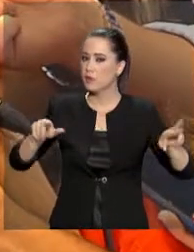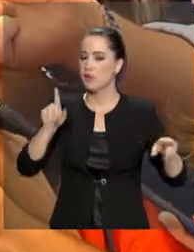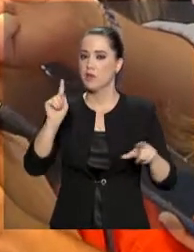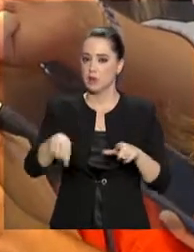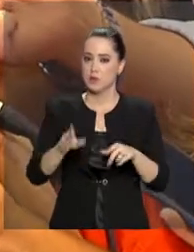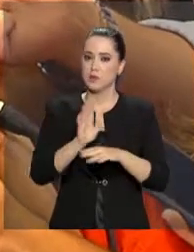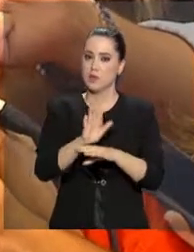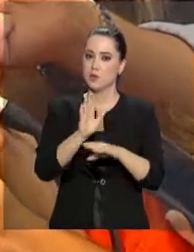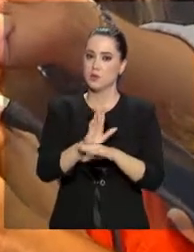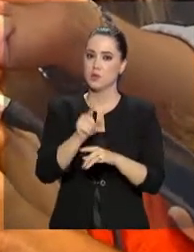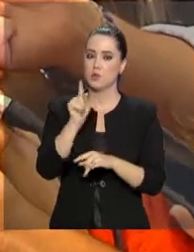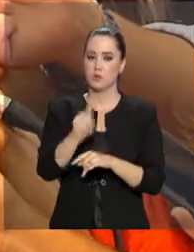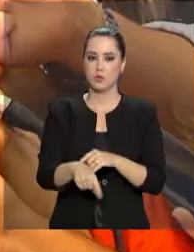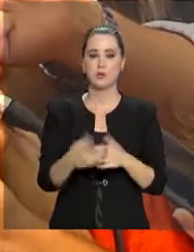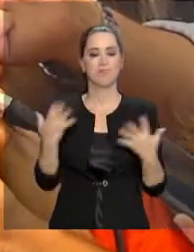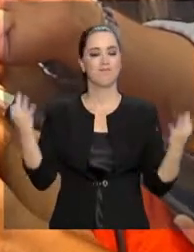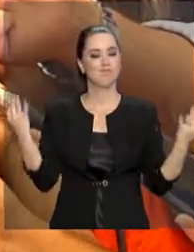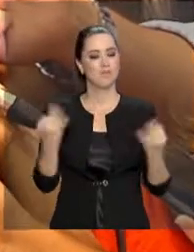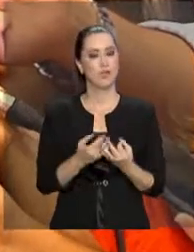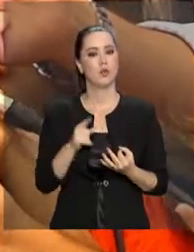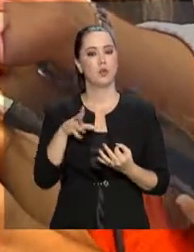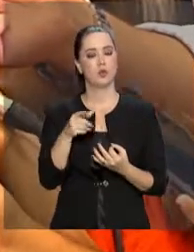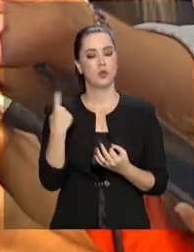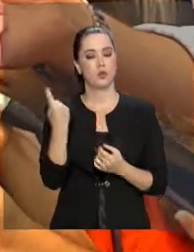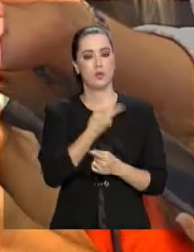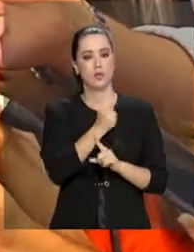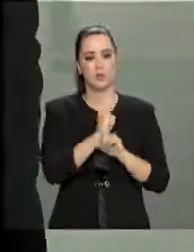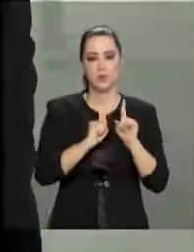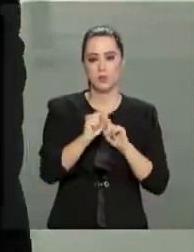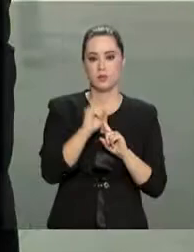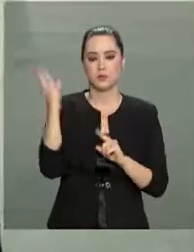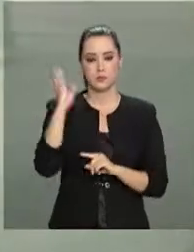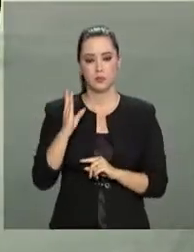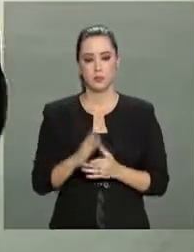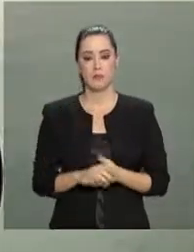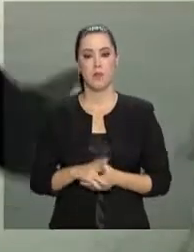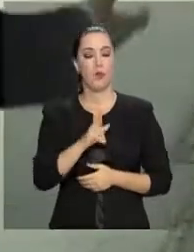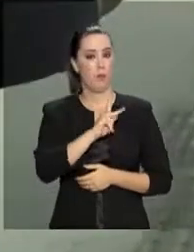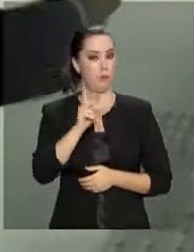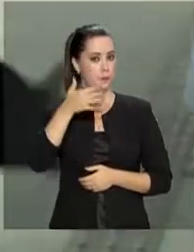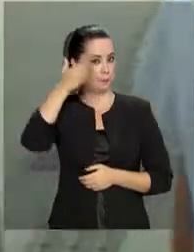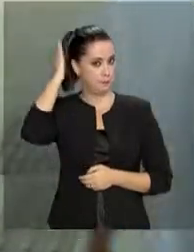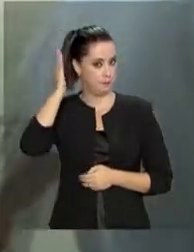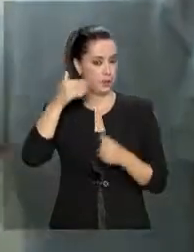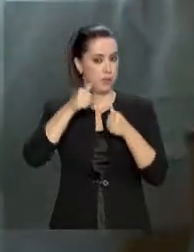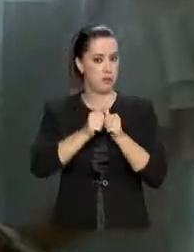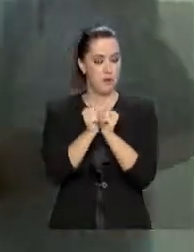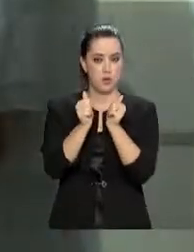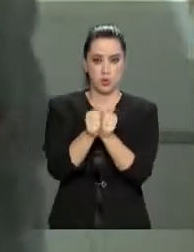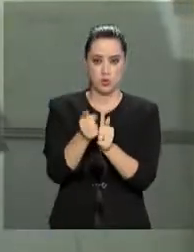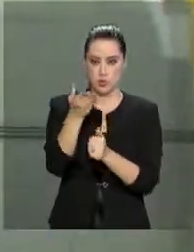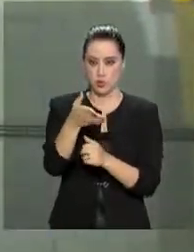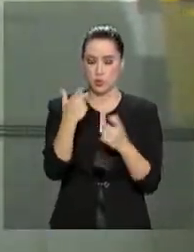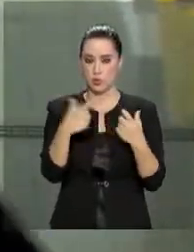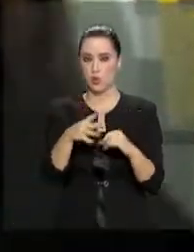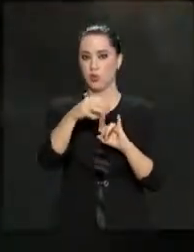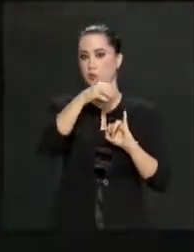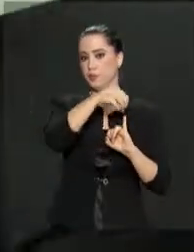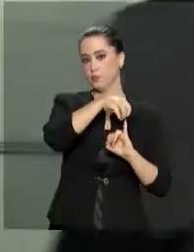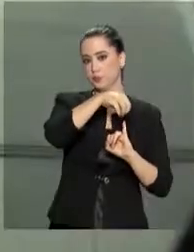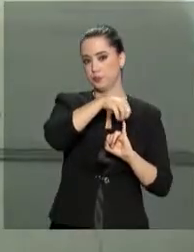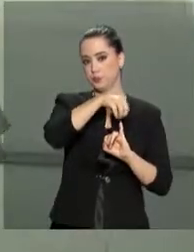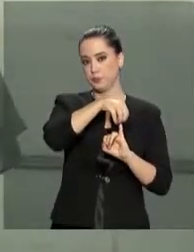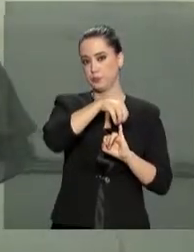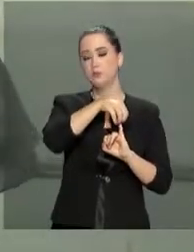que contribuíram para esse sucesso, acho que de toda a sociedade brasileira. O presidente Michel Temer esteve na sede do INEP, o